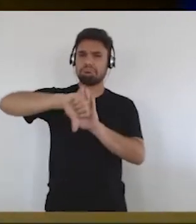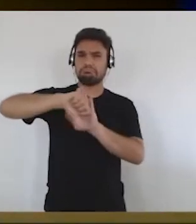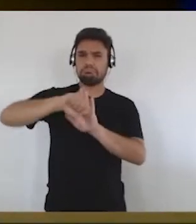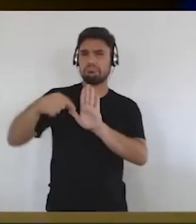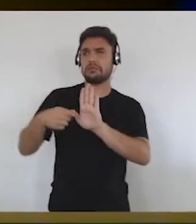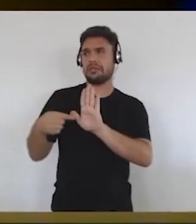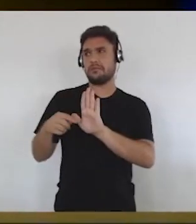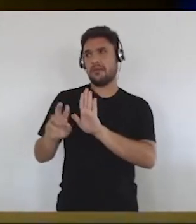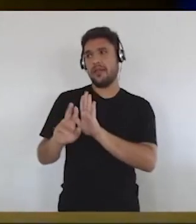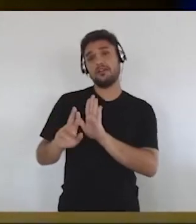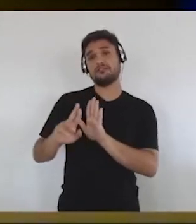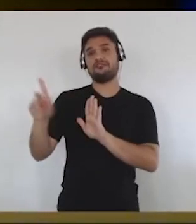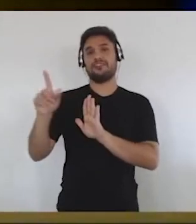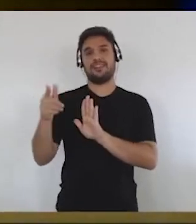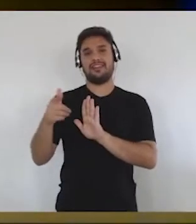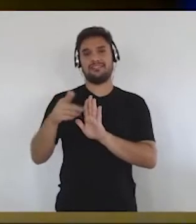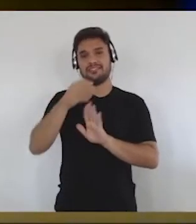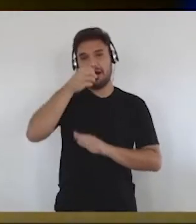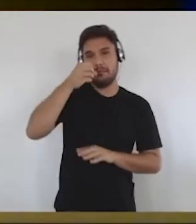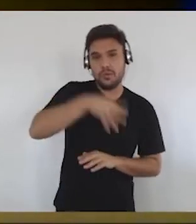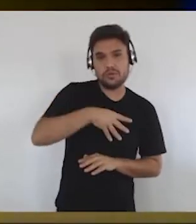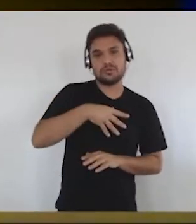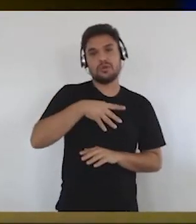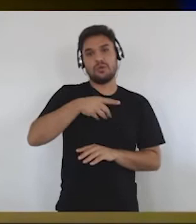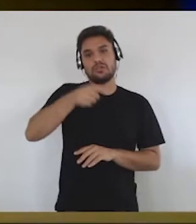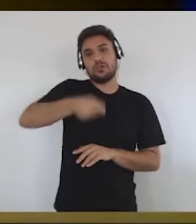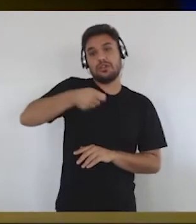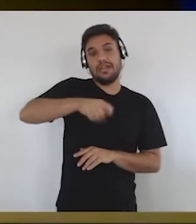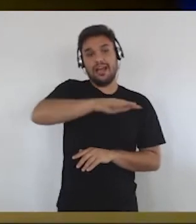ele é diferente dos crimes de abuso de autoridade contra a